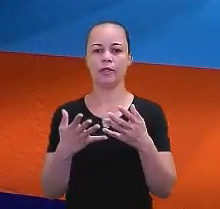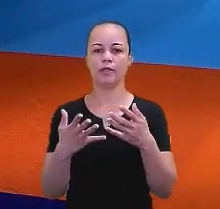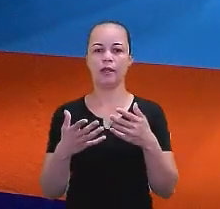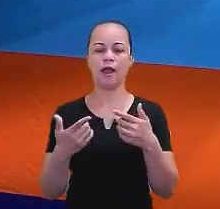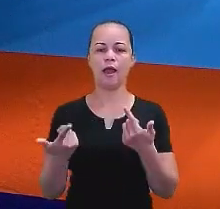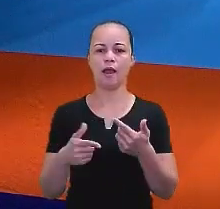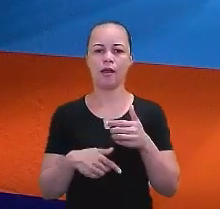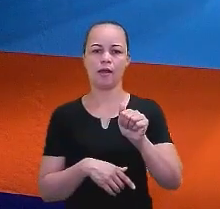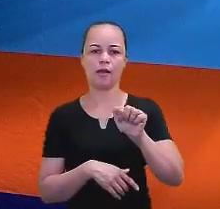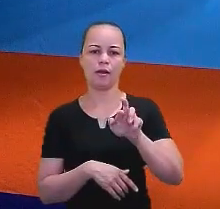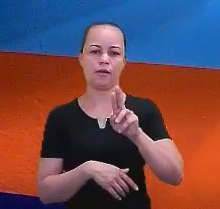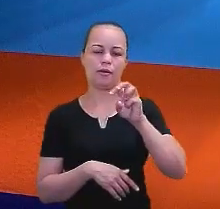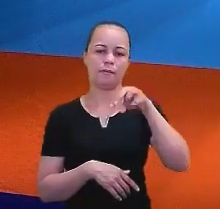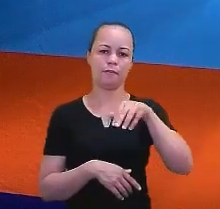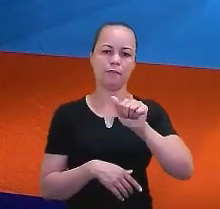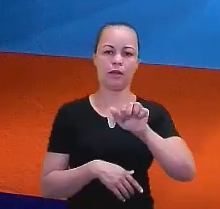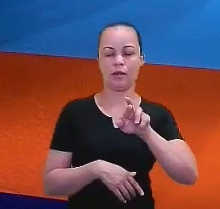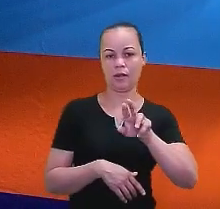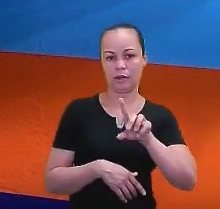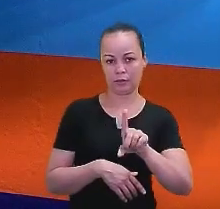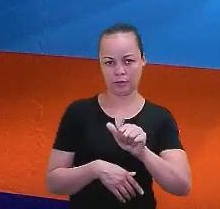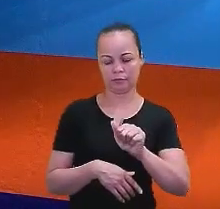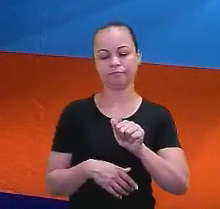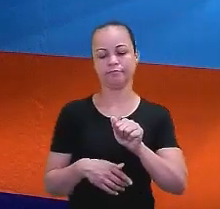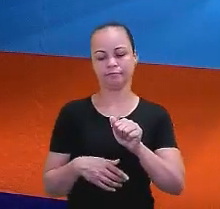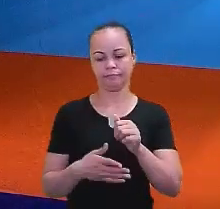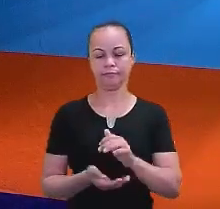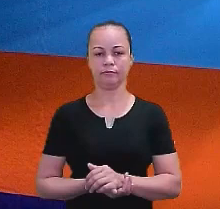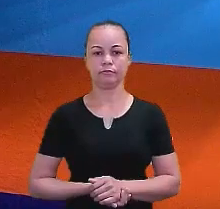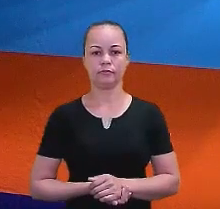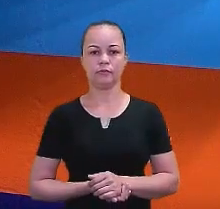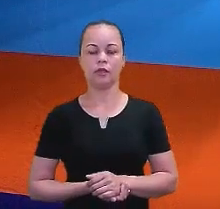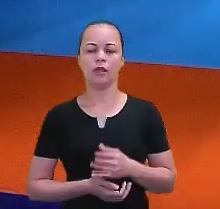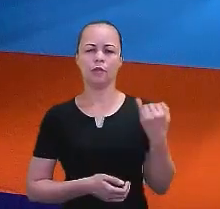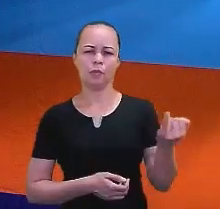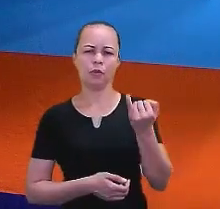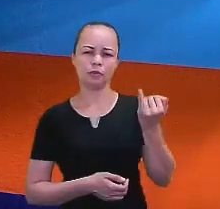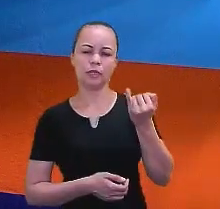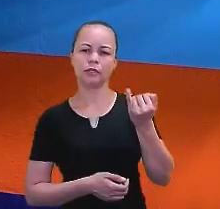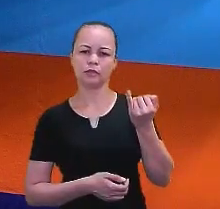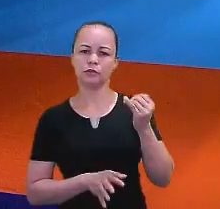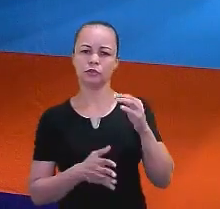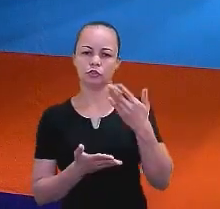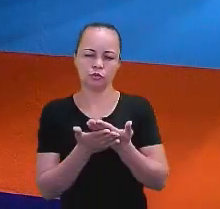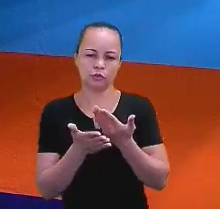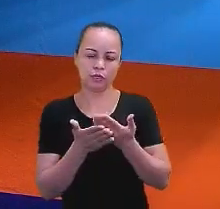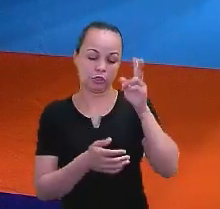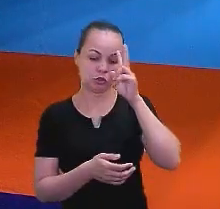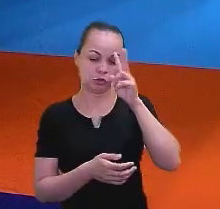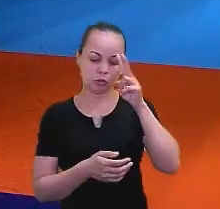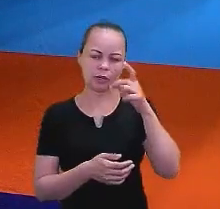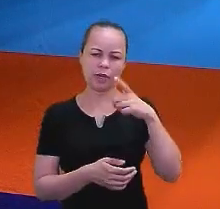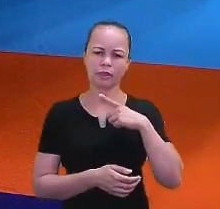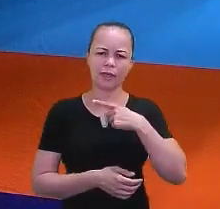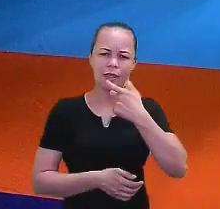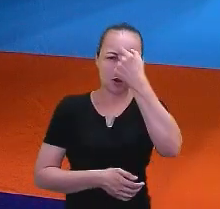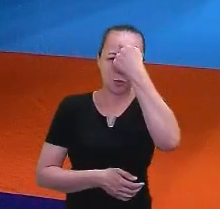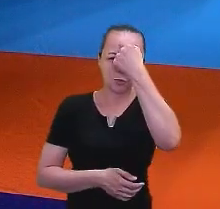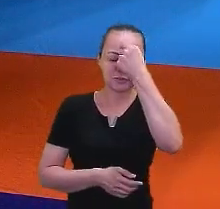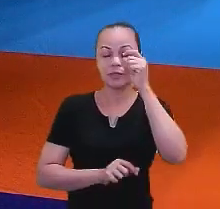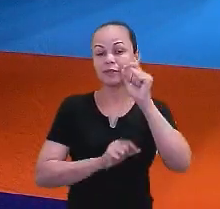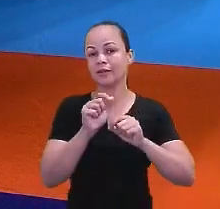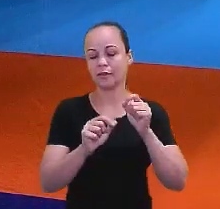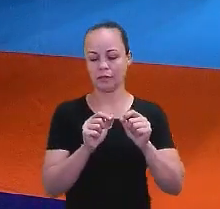Então, pessoal, é importante, quando a gente está estudando história, ter essa consciência que a proclamação da República, ela